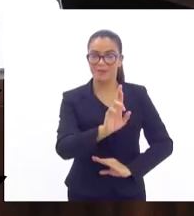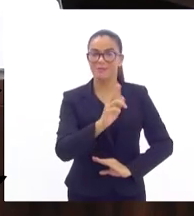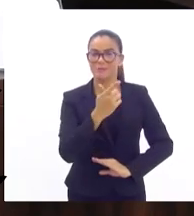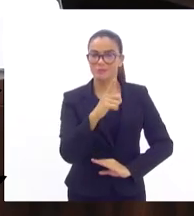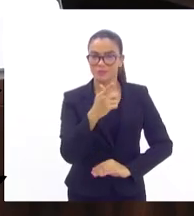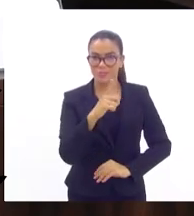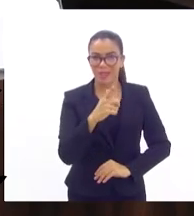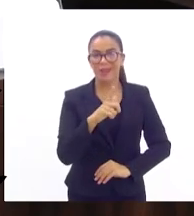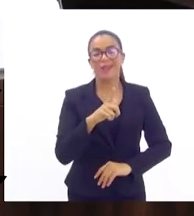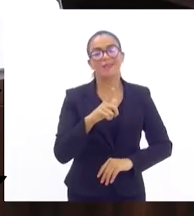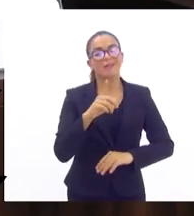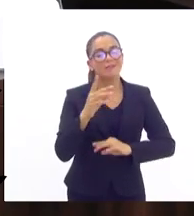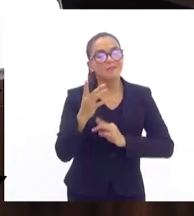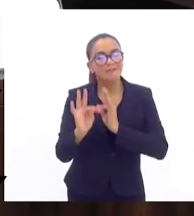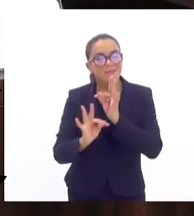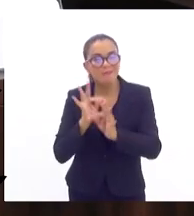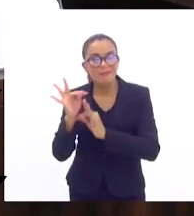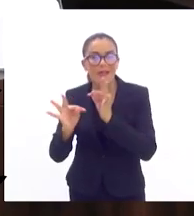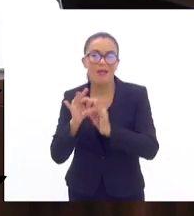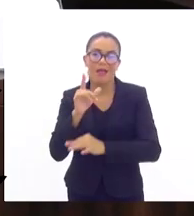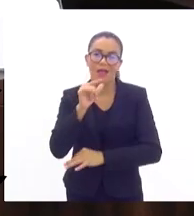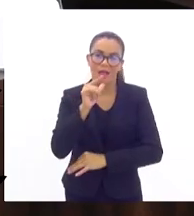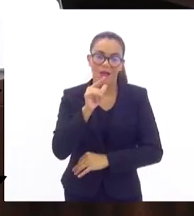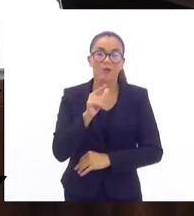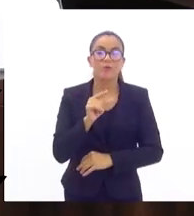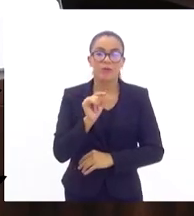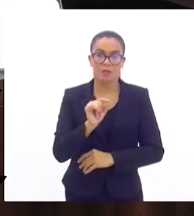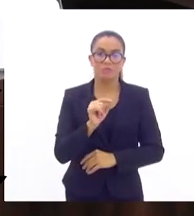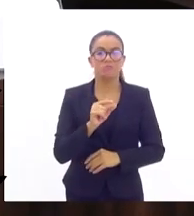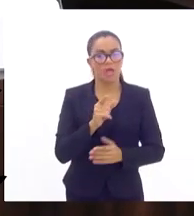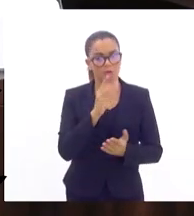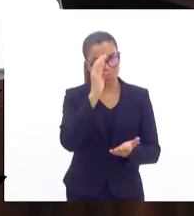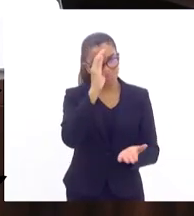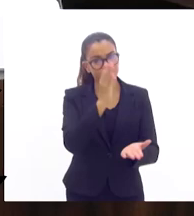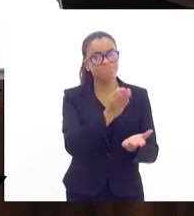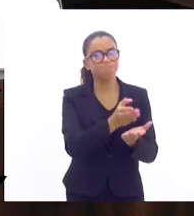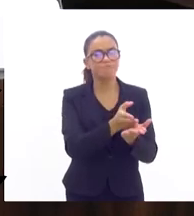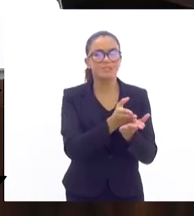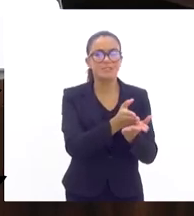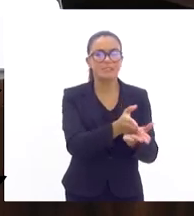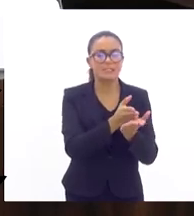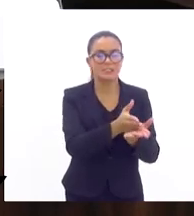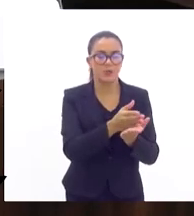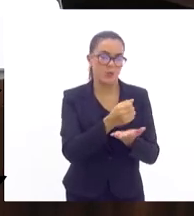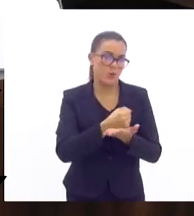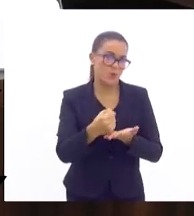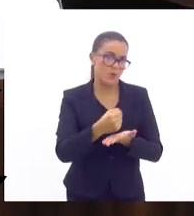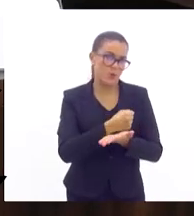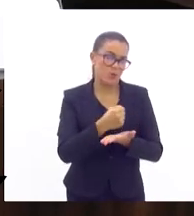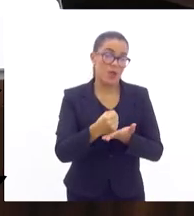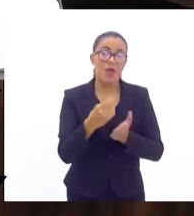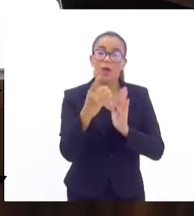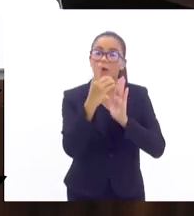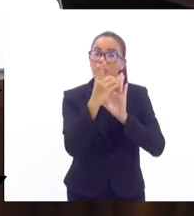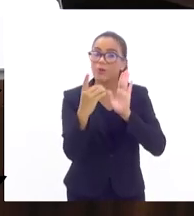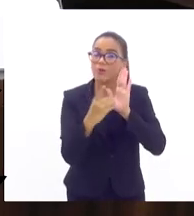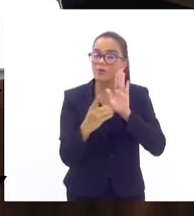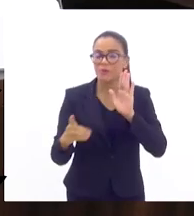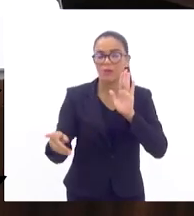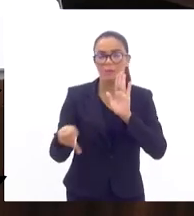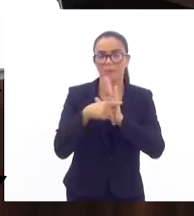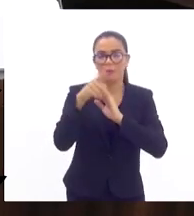saneamento, de uma agência reguladora, é dizer o seguinte: está cumprindo o contrato, porque é o regulamento de serviço, que é um decreto